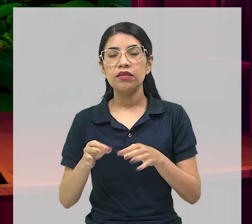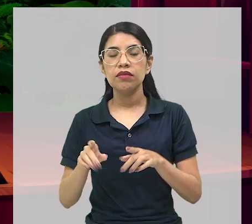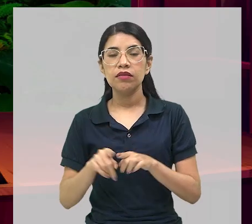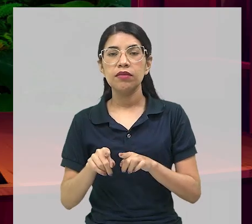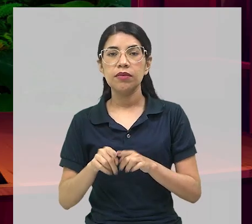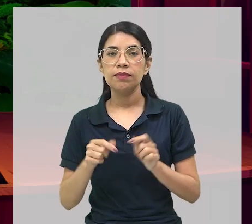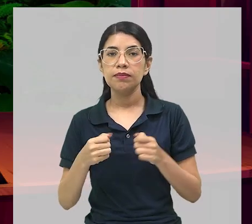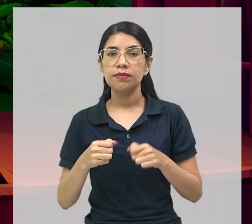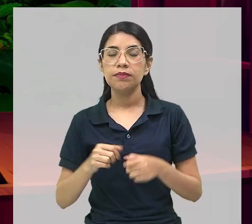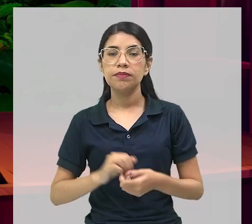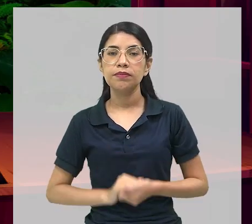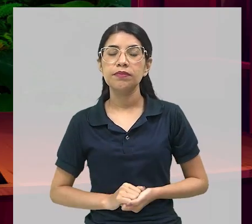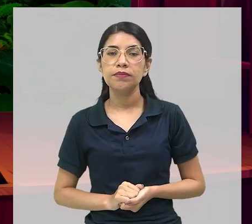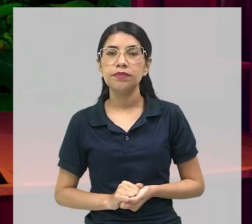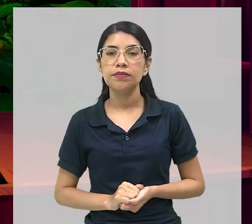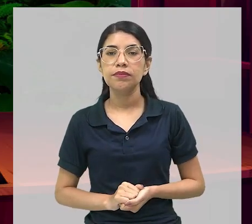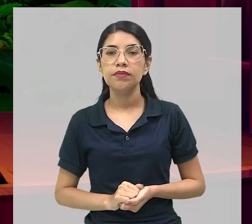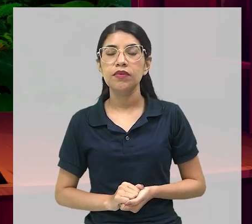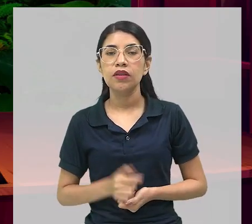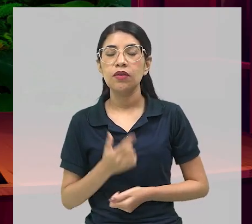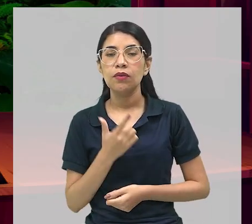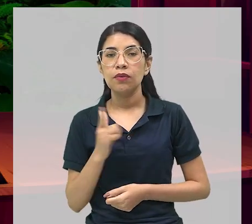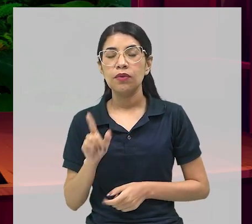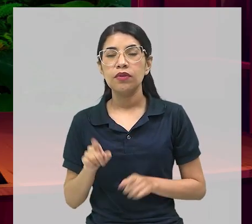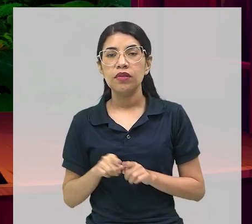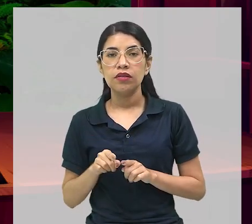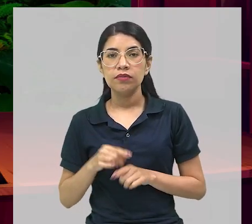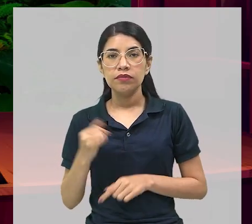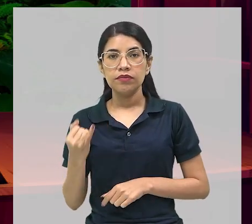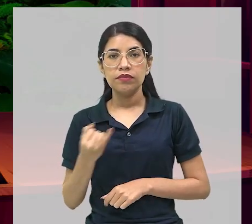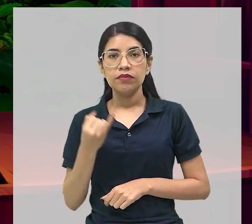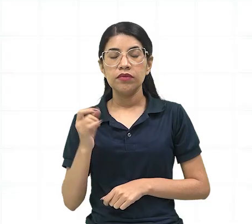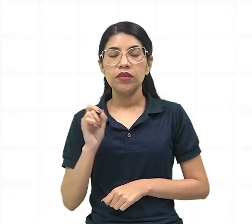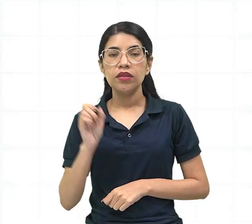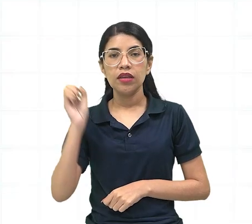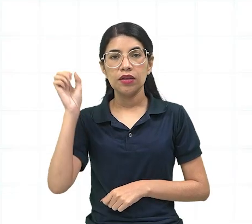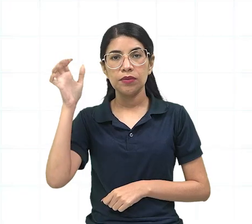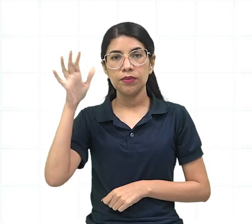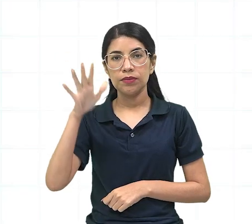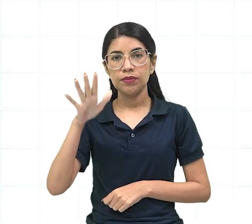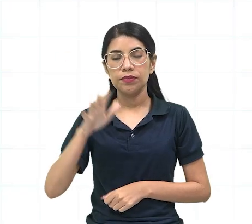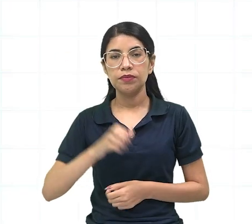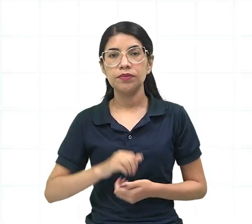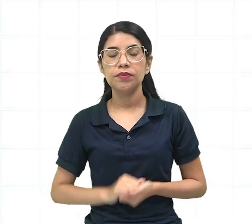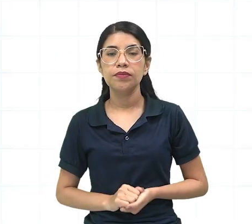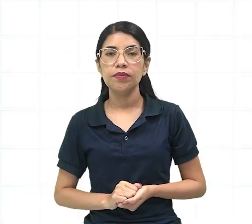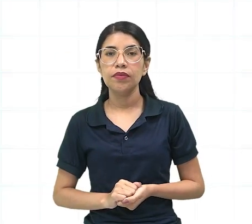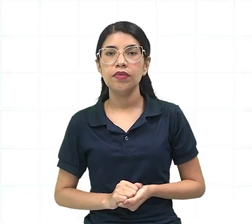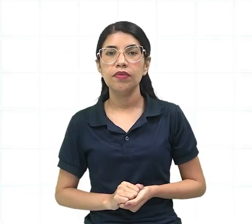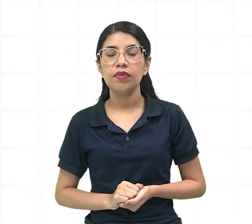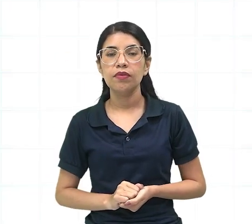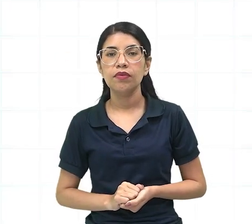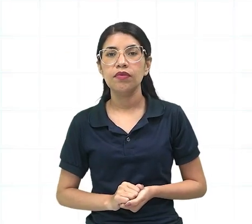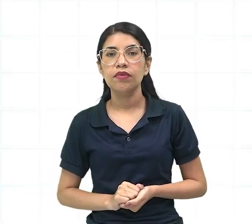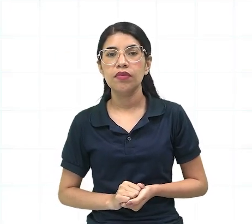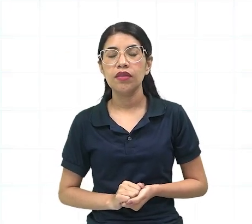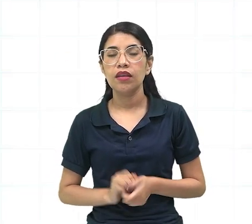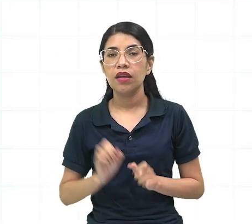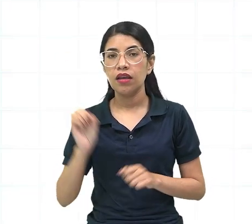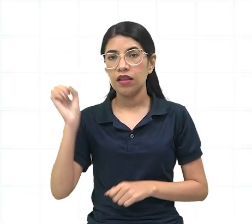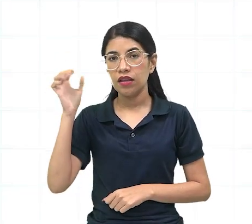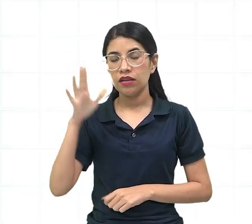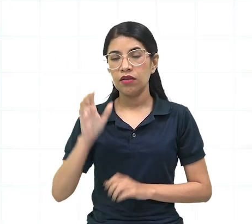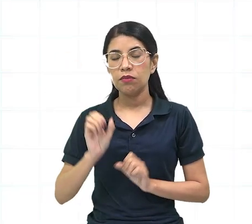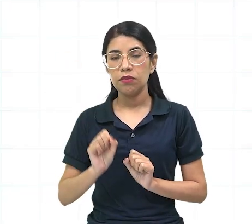desses elementos. Outro elemento cênico importante é a iluminação. A iluminação, ela